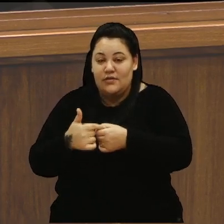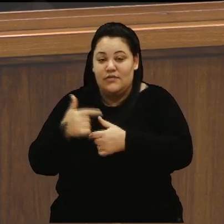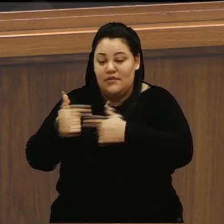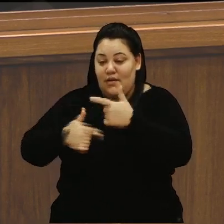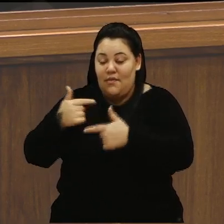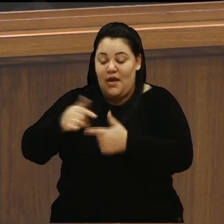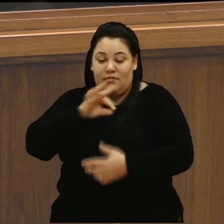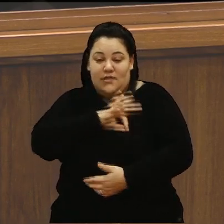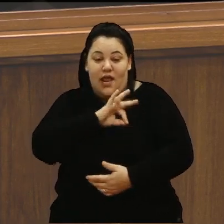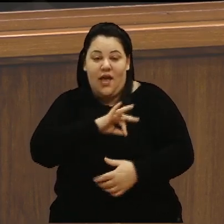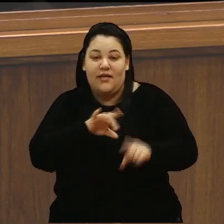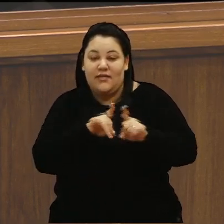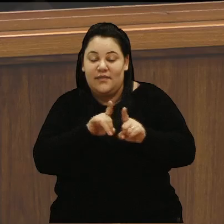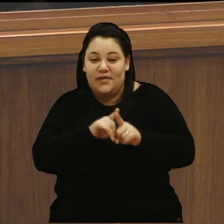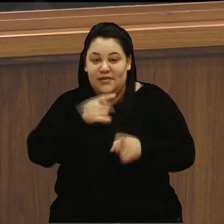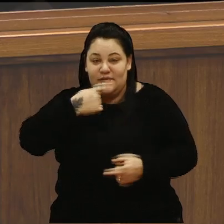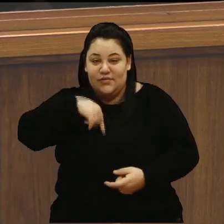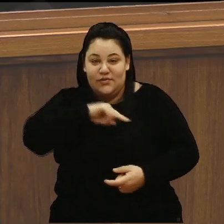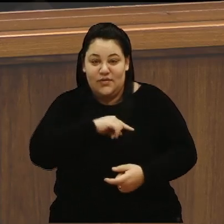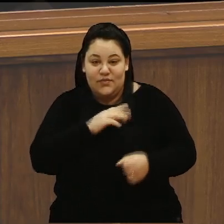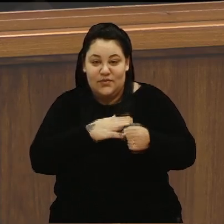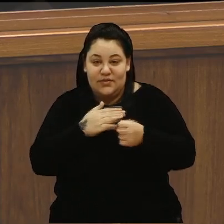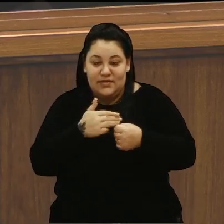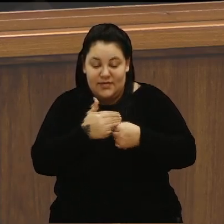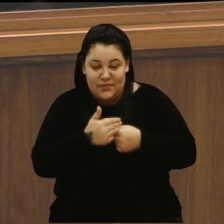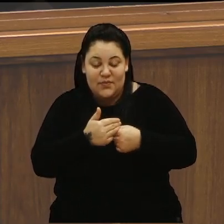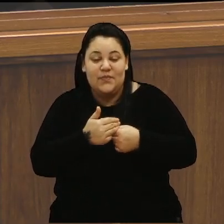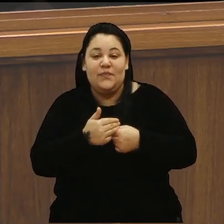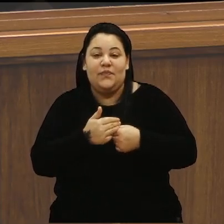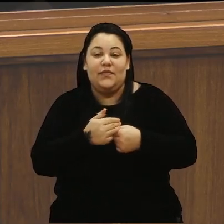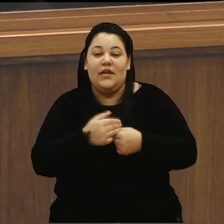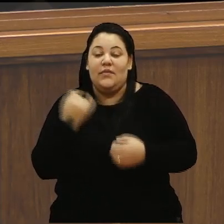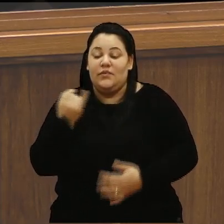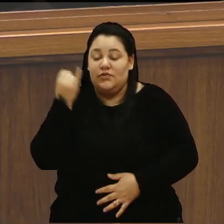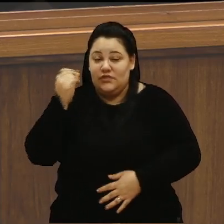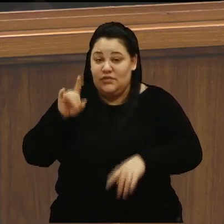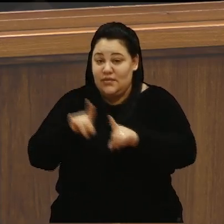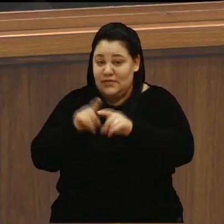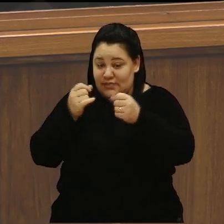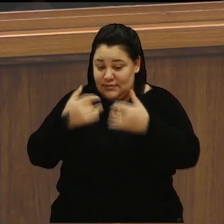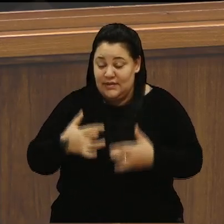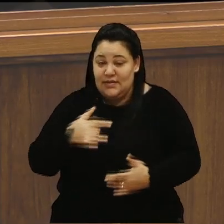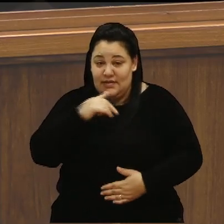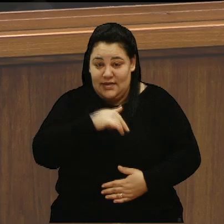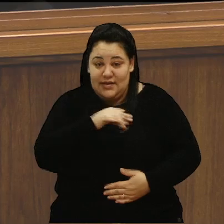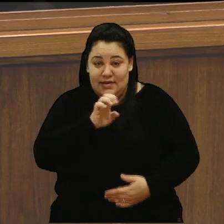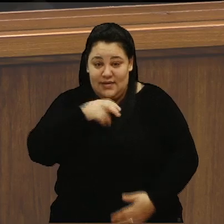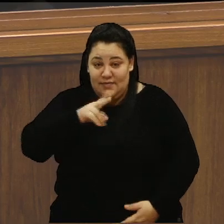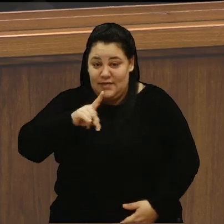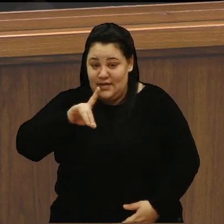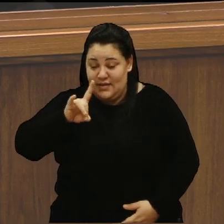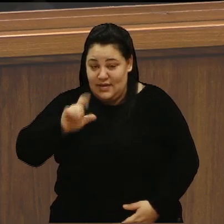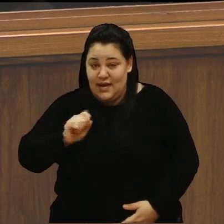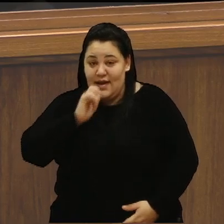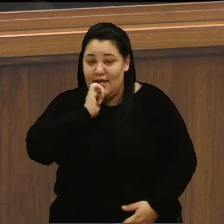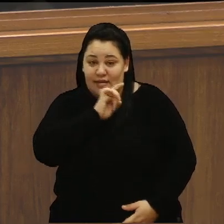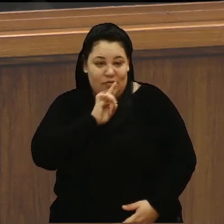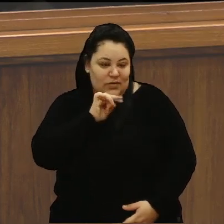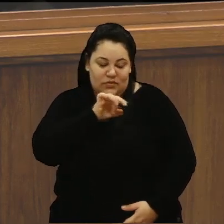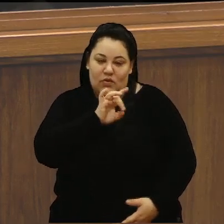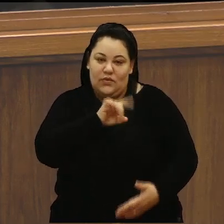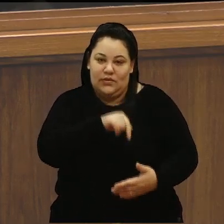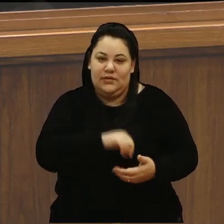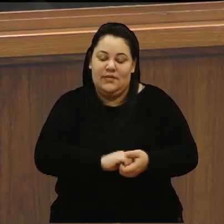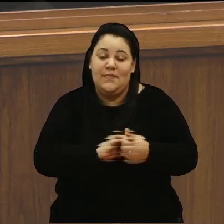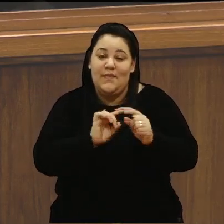renda dos nossos munícipes. É importante também dizer que esta emenda não parte simplesmente desta casa, mas